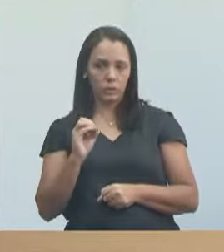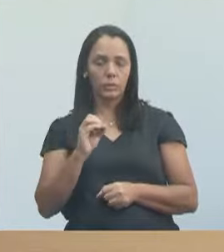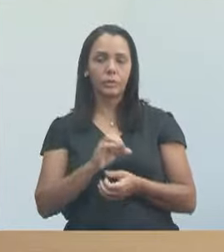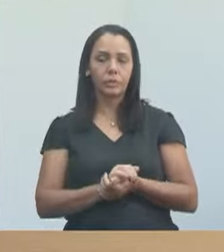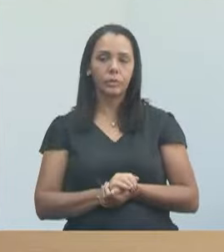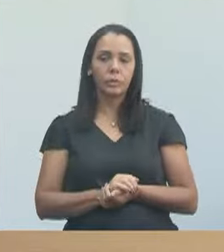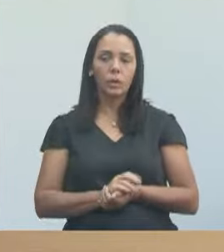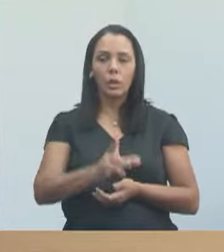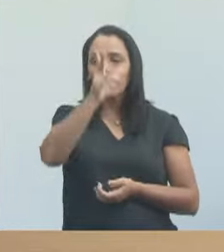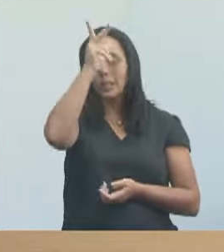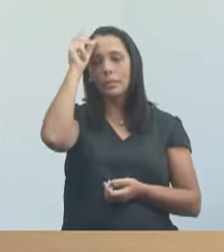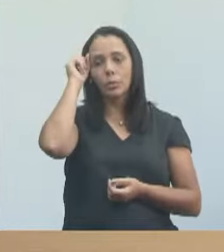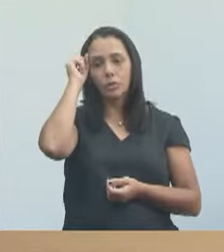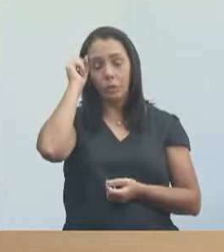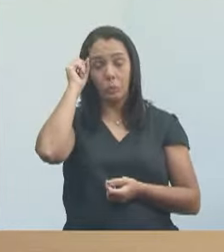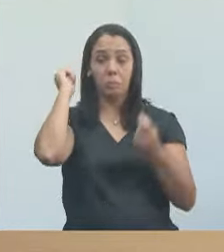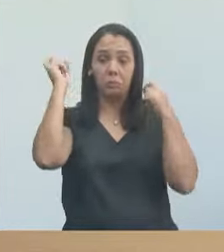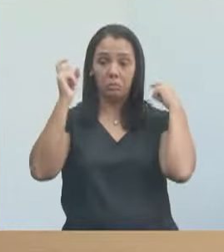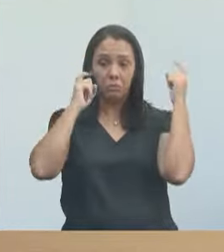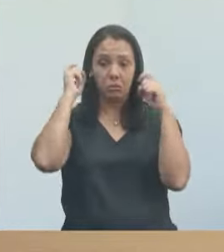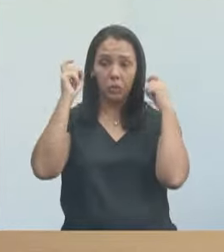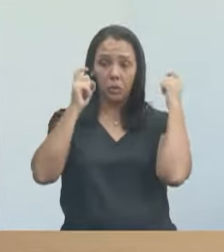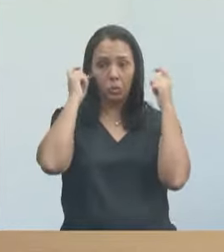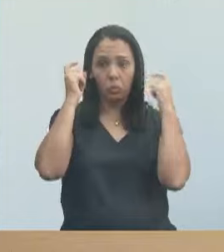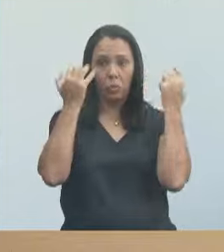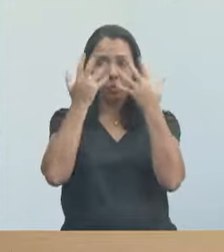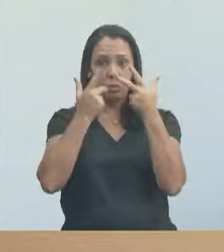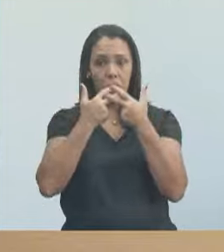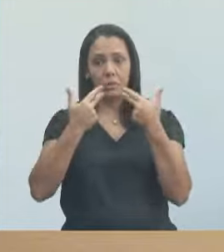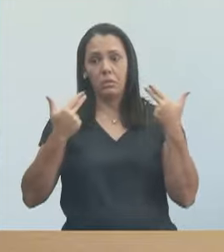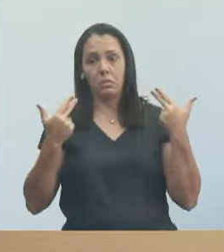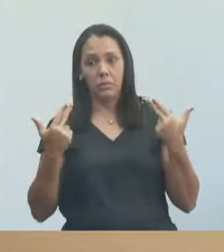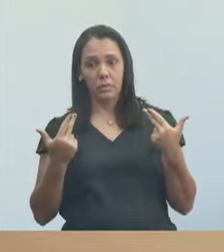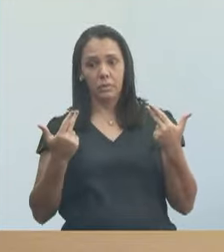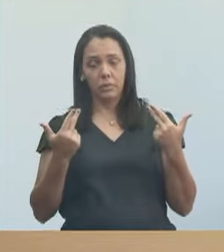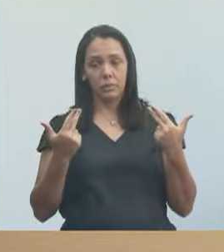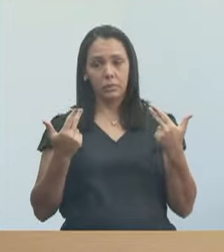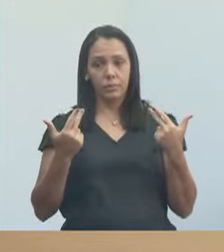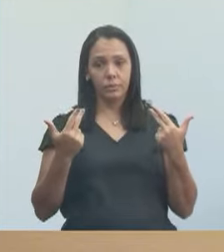Agora, a prefeitura, como se preocupa muito com os animais, como ela vem falando,